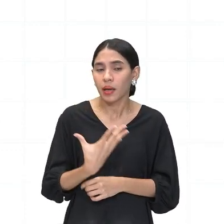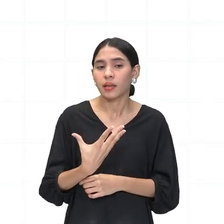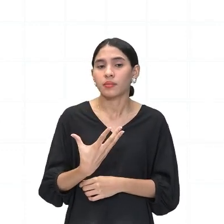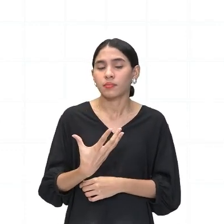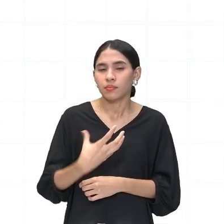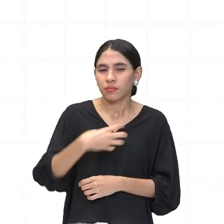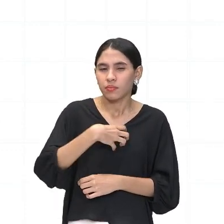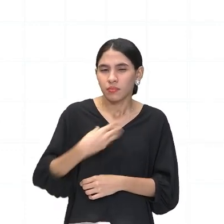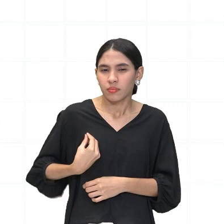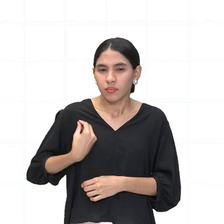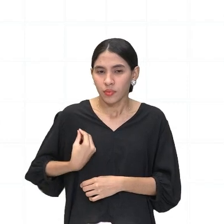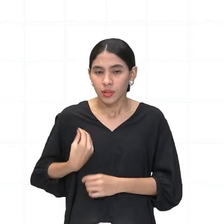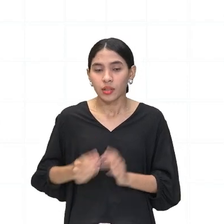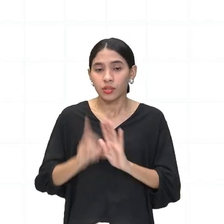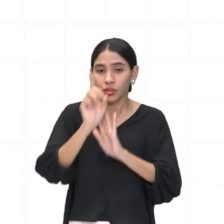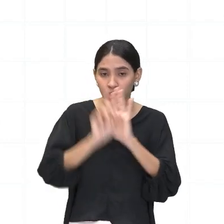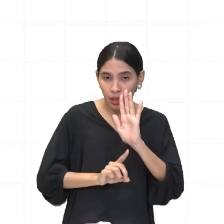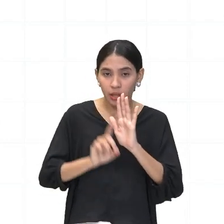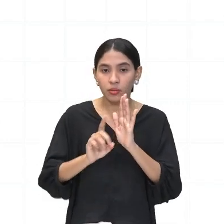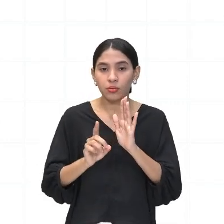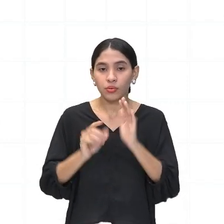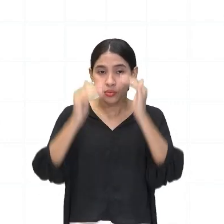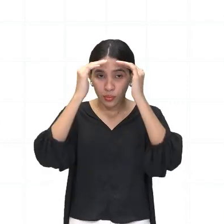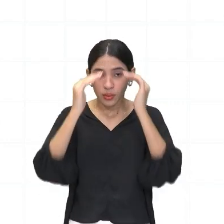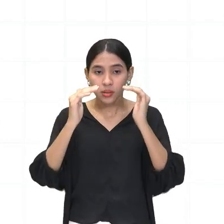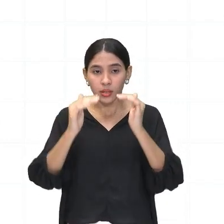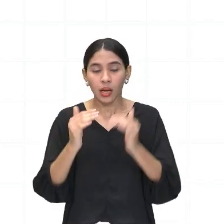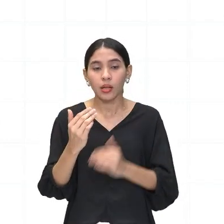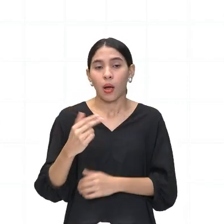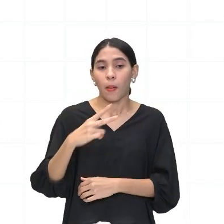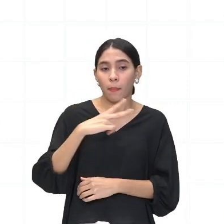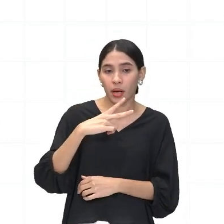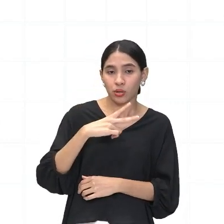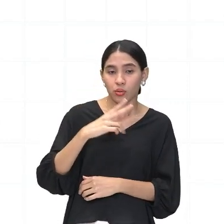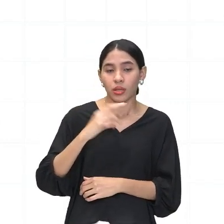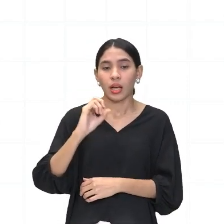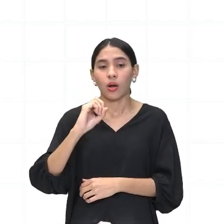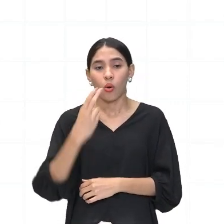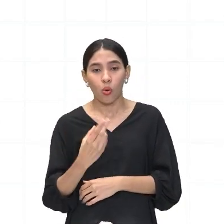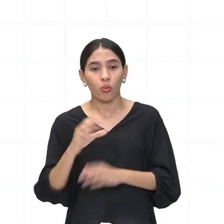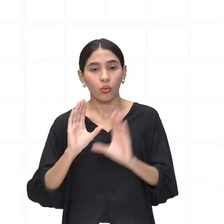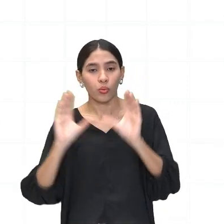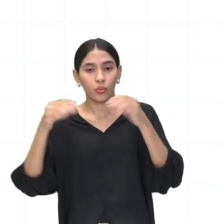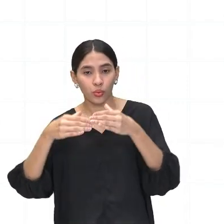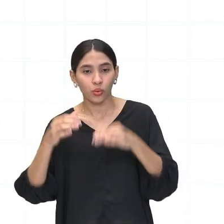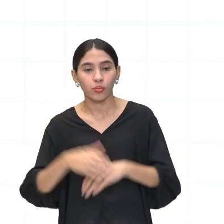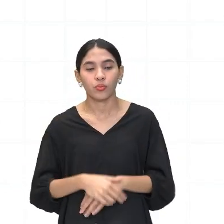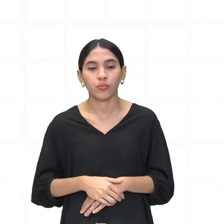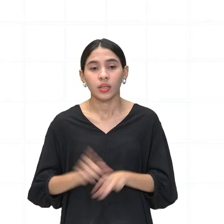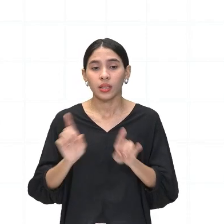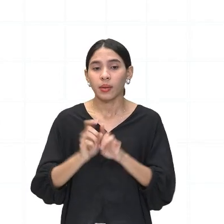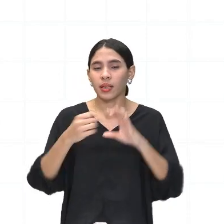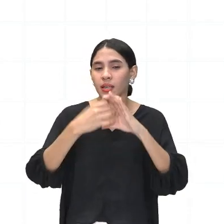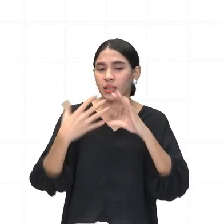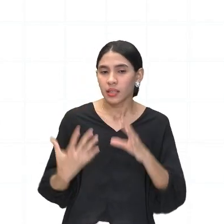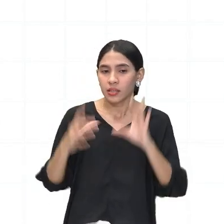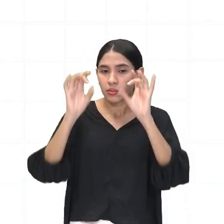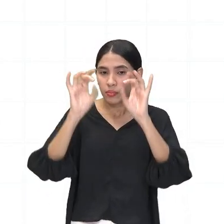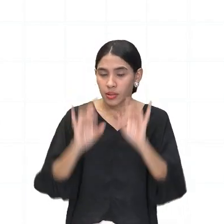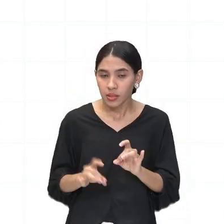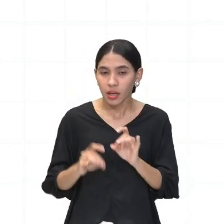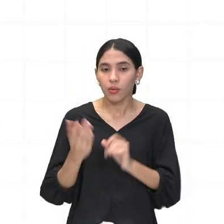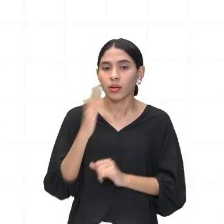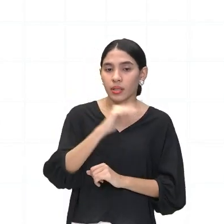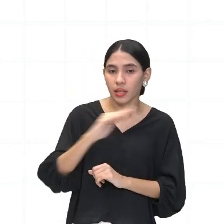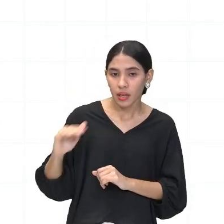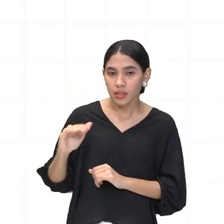deveres individuais e coletivos e a condição peculiar da criança e do adolescente como pessoa